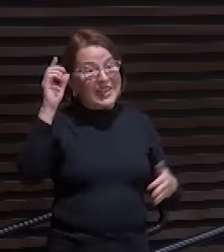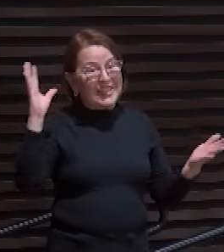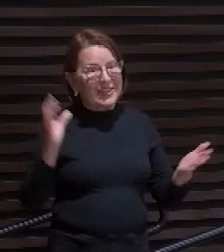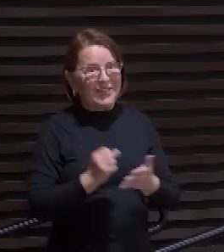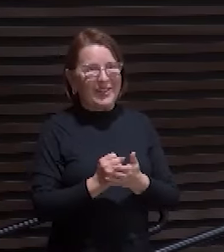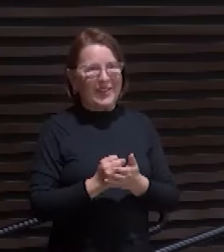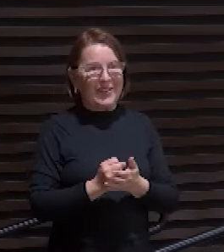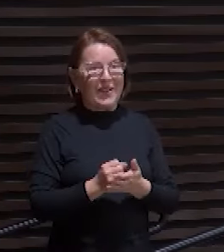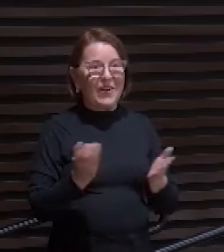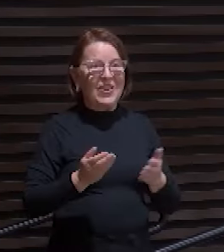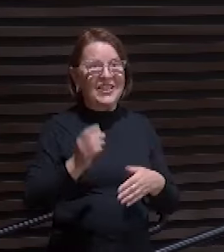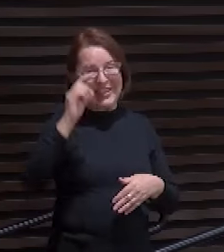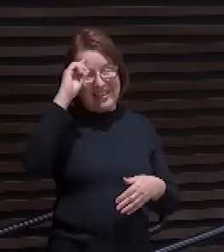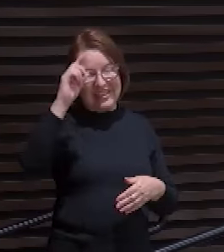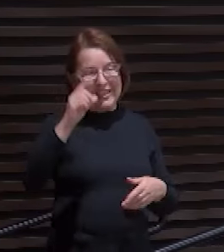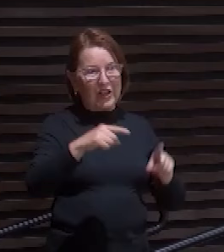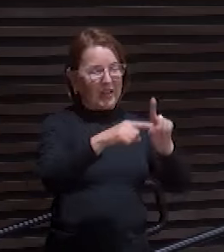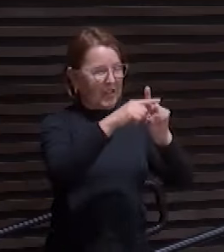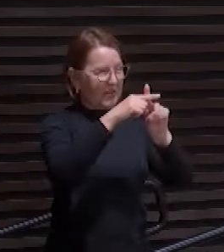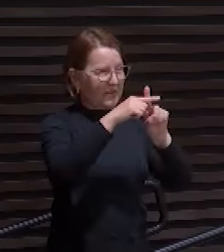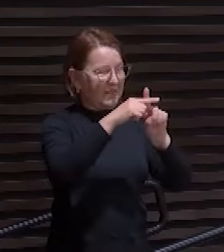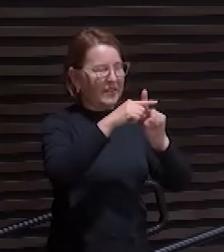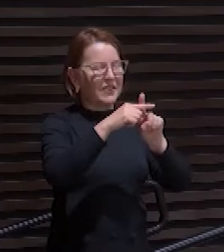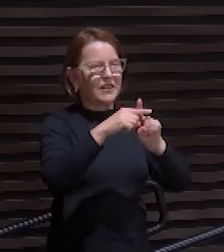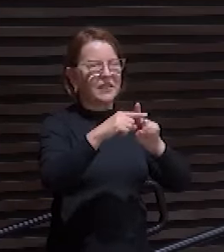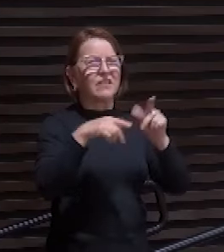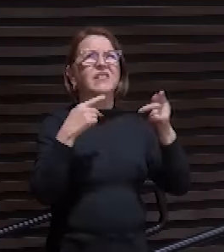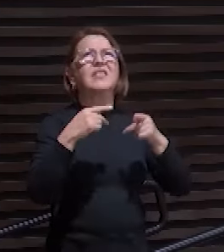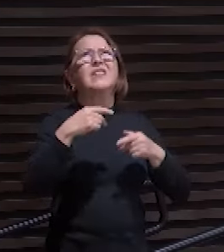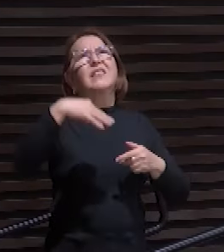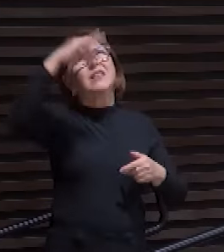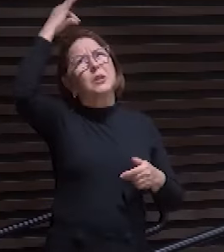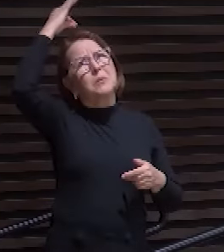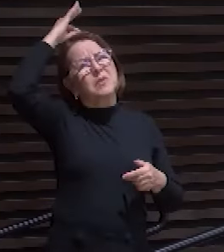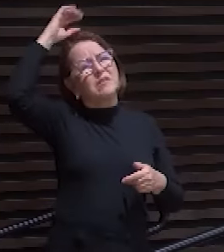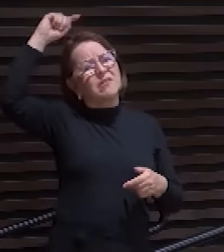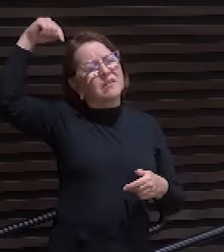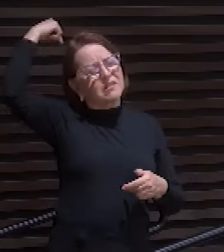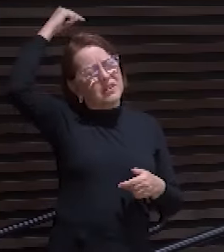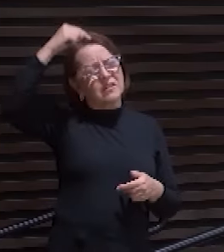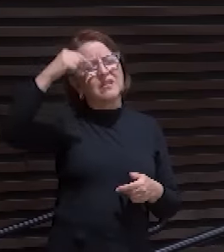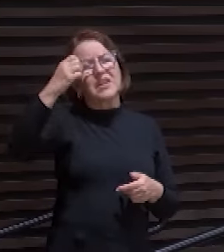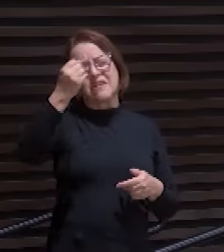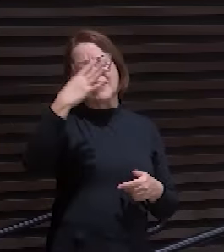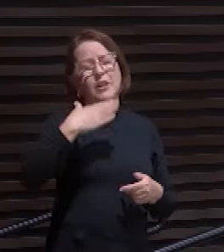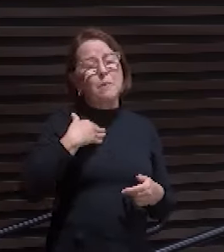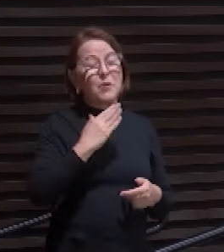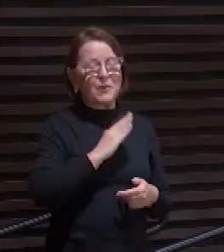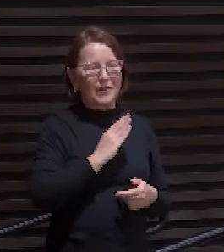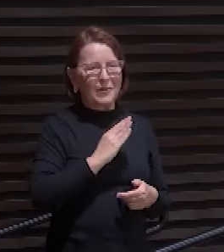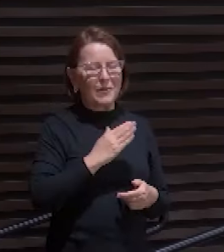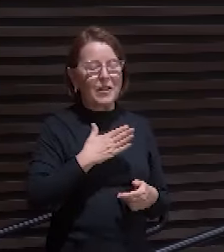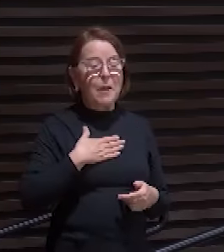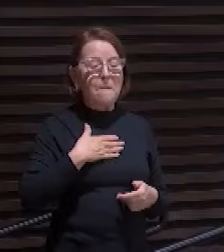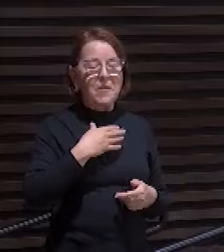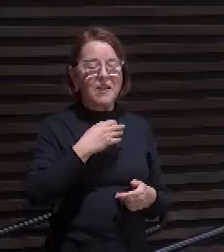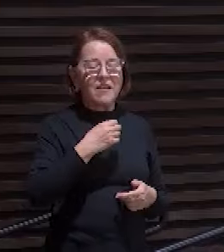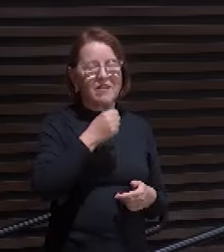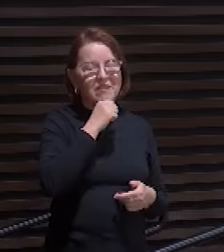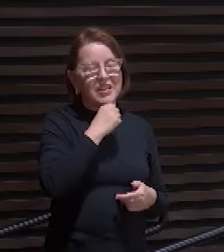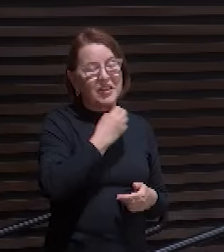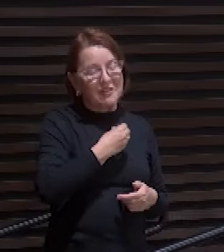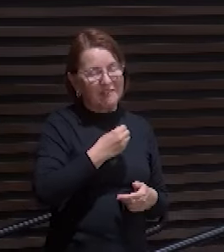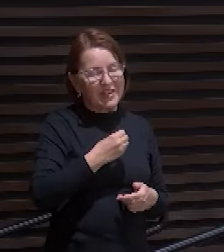dizer, Espírito Santo, revela no meu coração que o meu velho homem foi crucificado com Cristo naquela cruz.